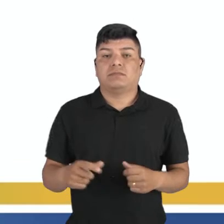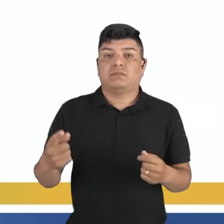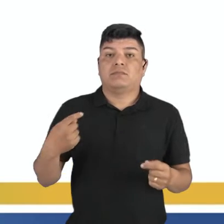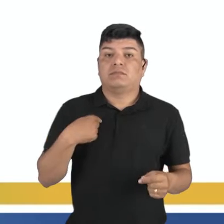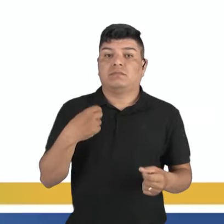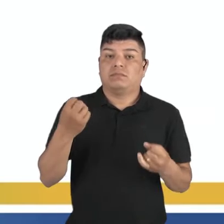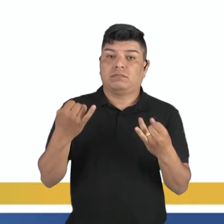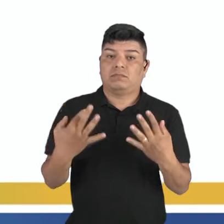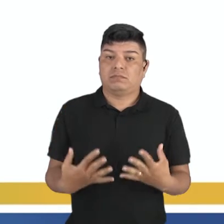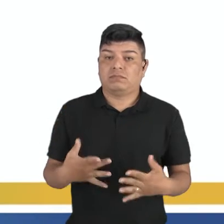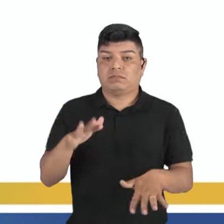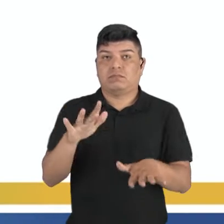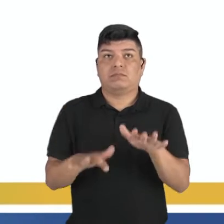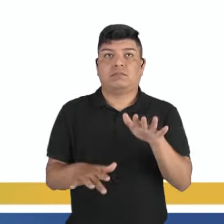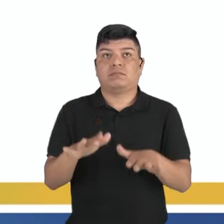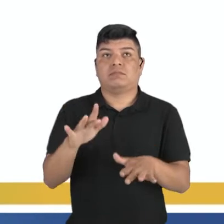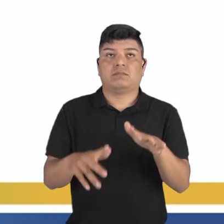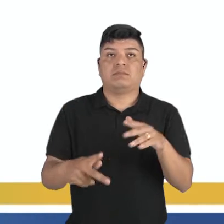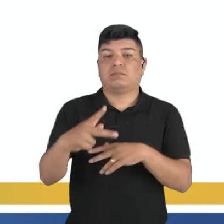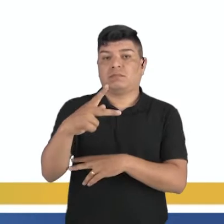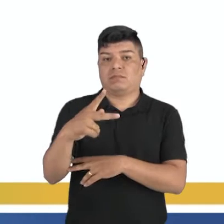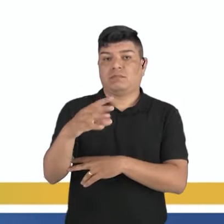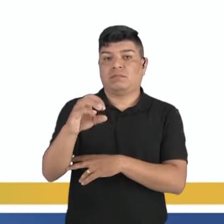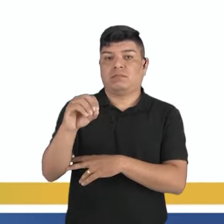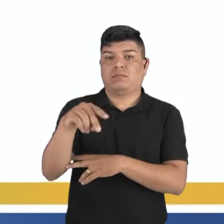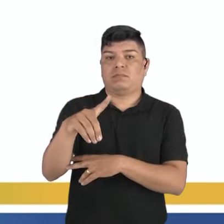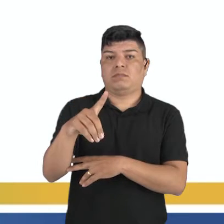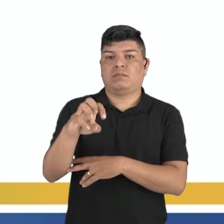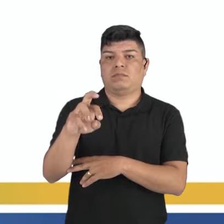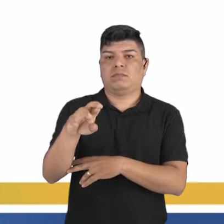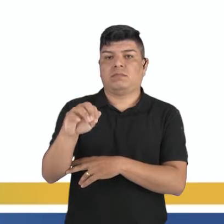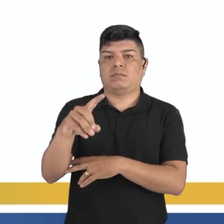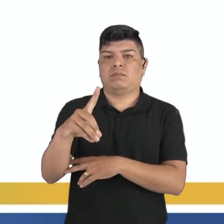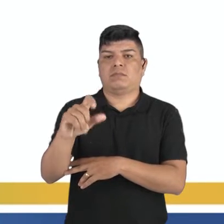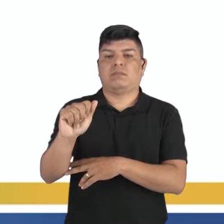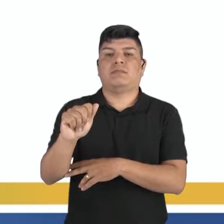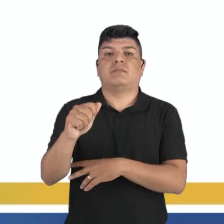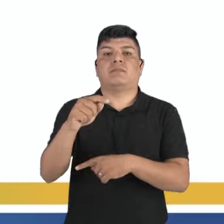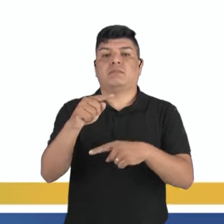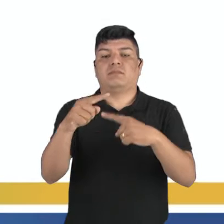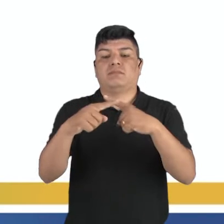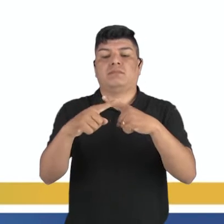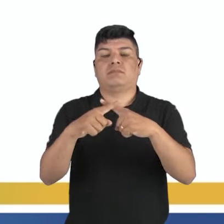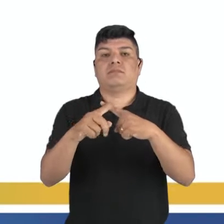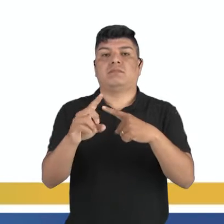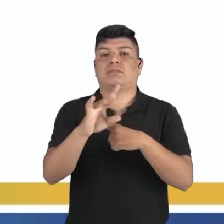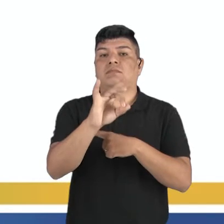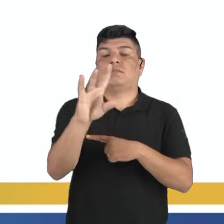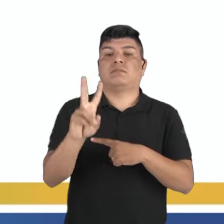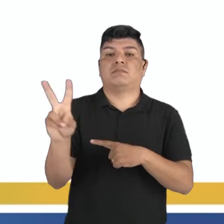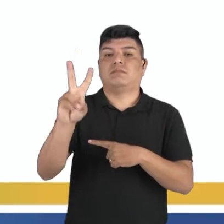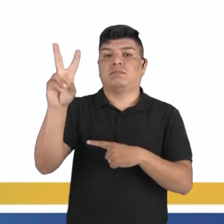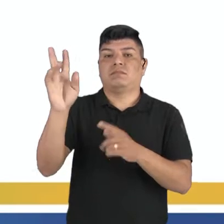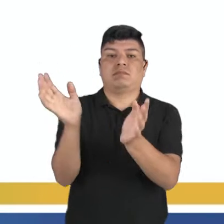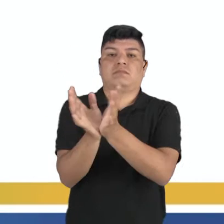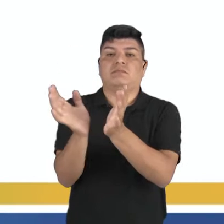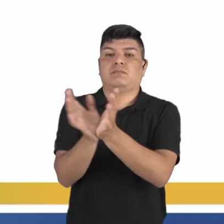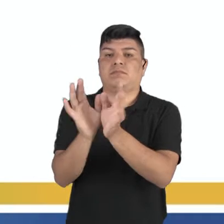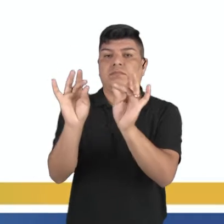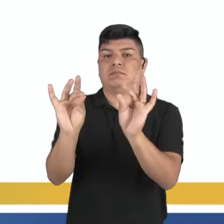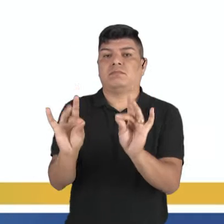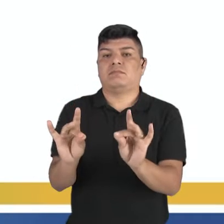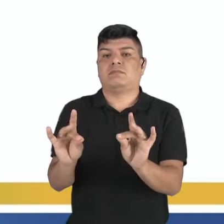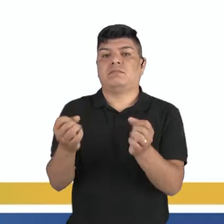falo de média aritmética ponderada, ela é calculada sempre multiplicando cada valor do conjunto de dados pelo